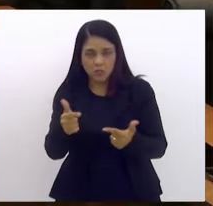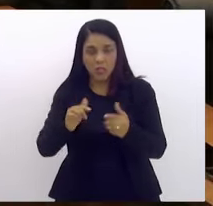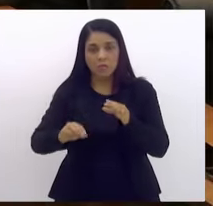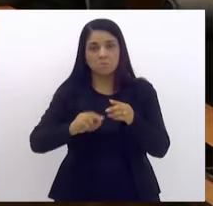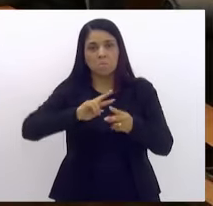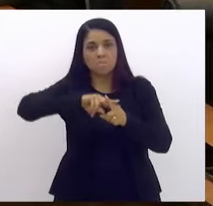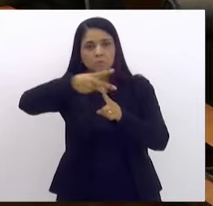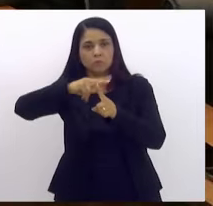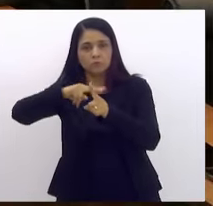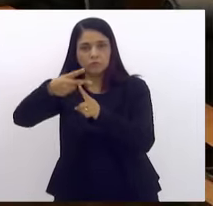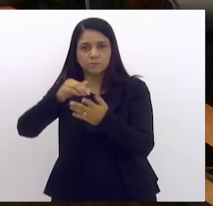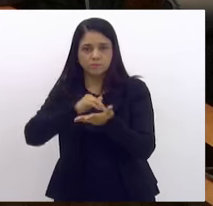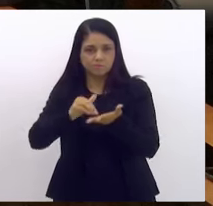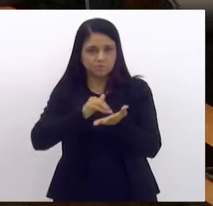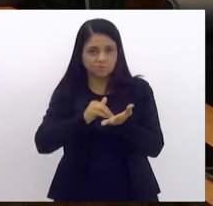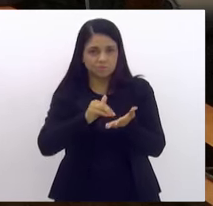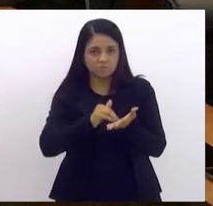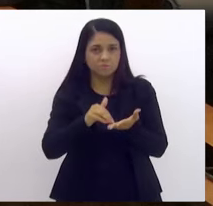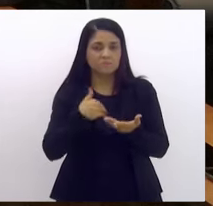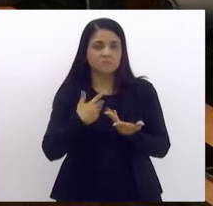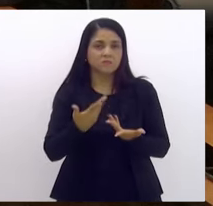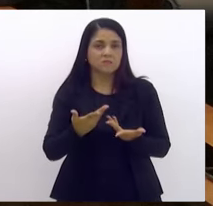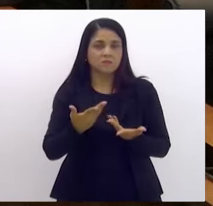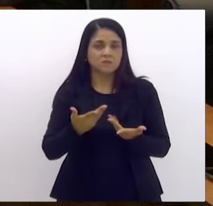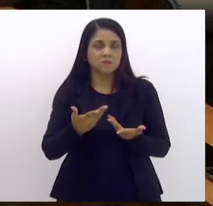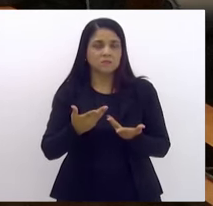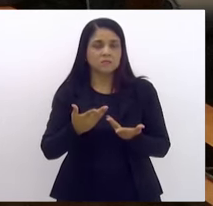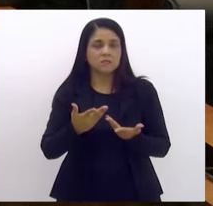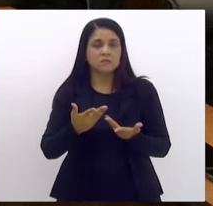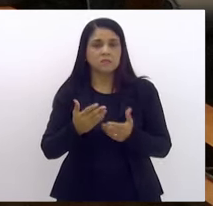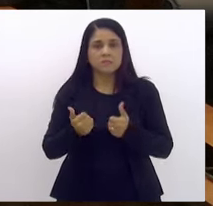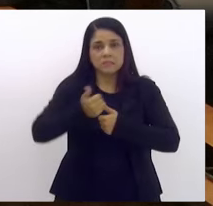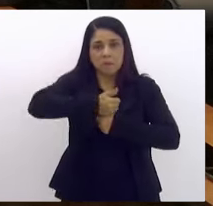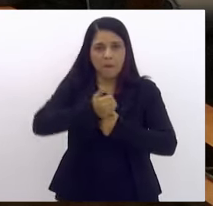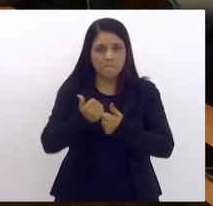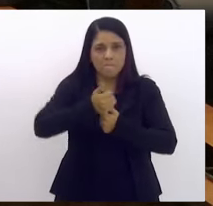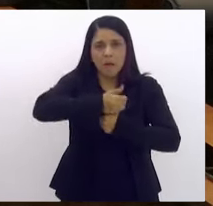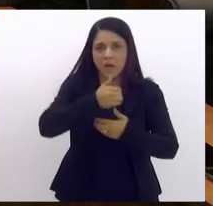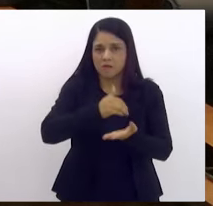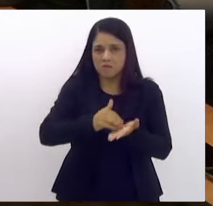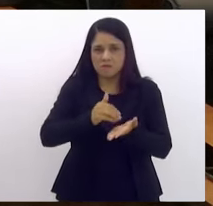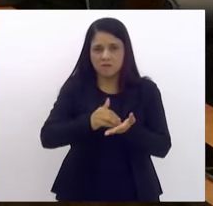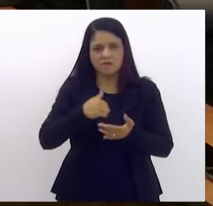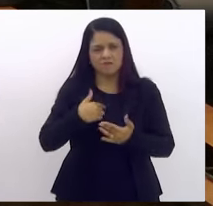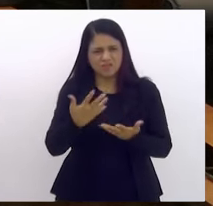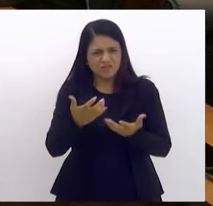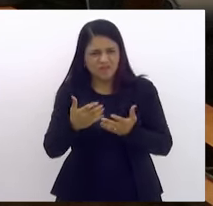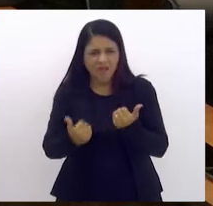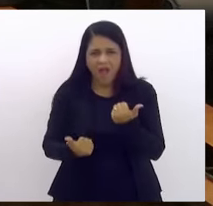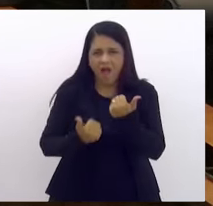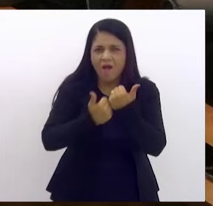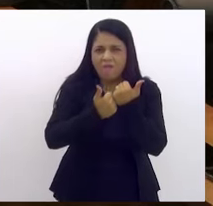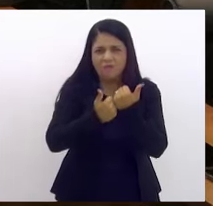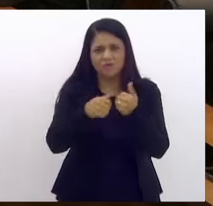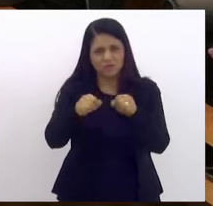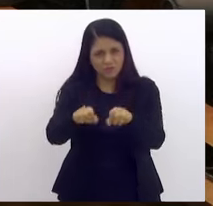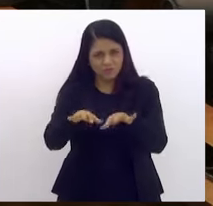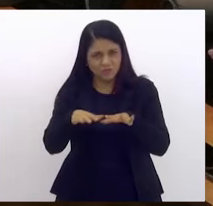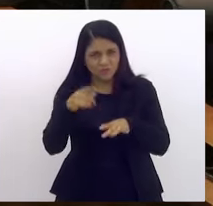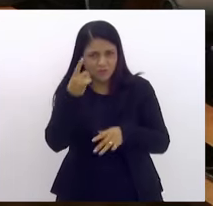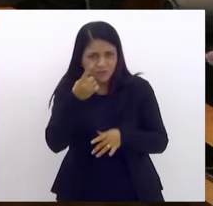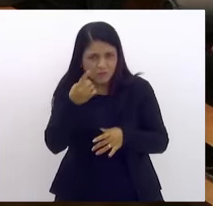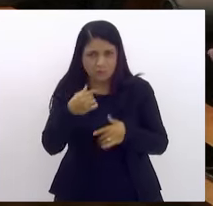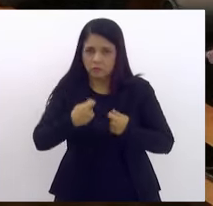secretarias, pendurar programas e secretarias que se sobrepõem e depois querer apoio do parlamento para o que não precisava